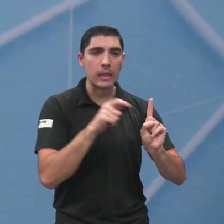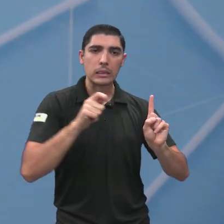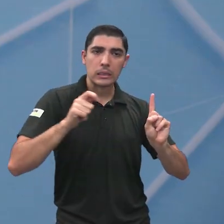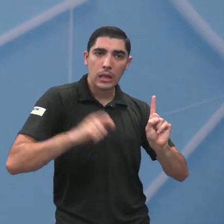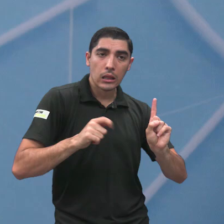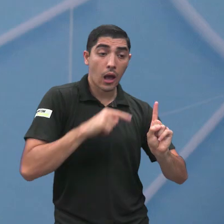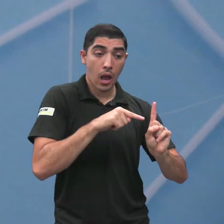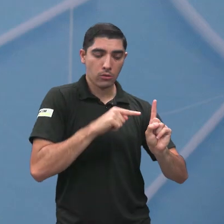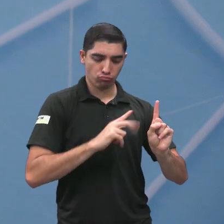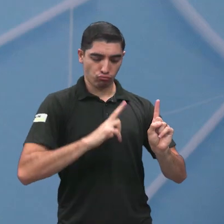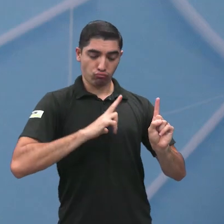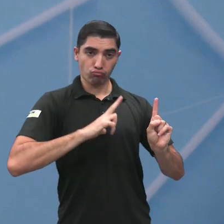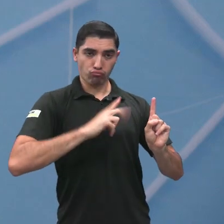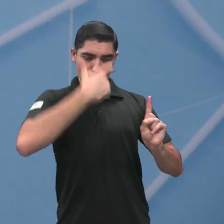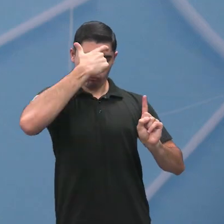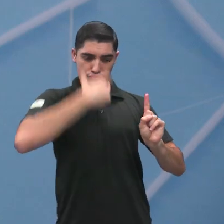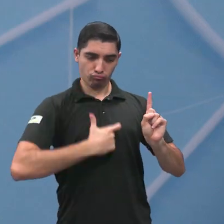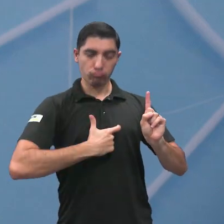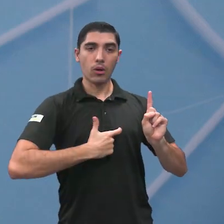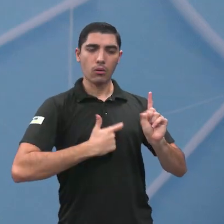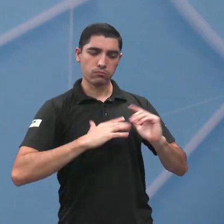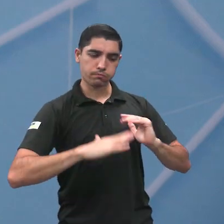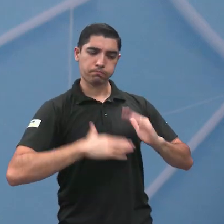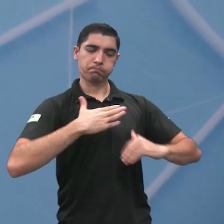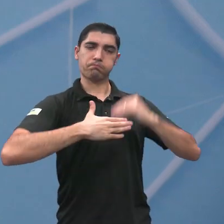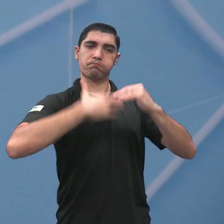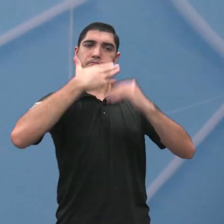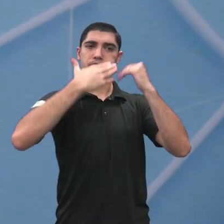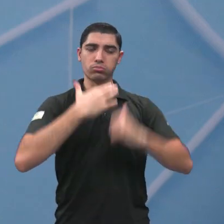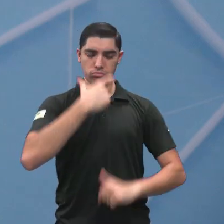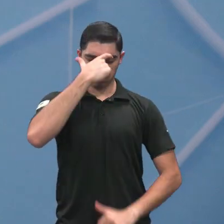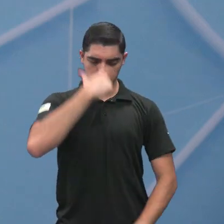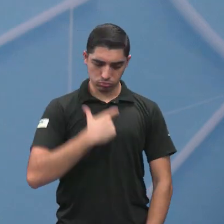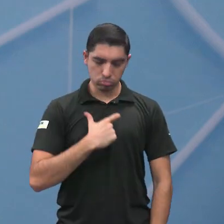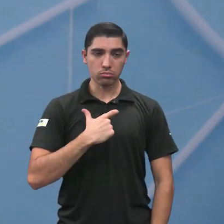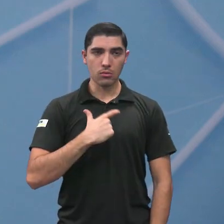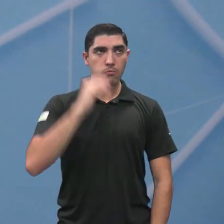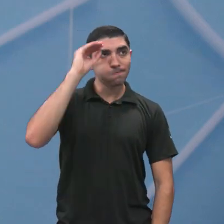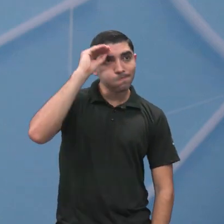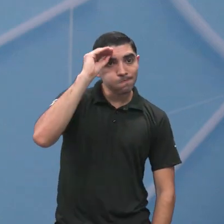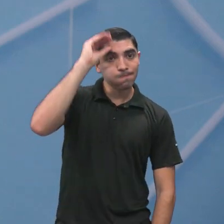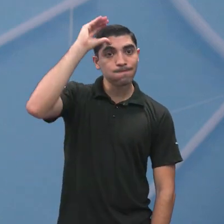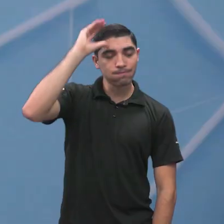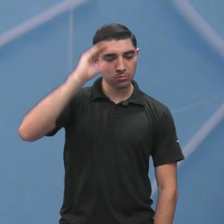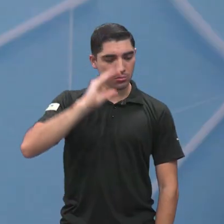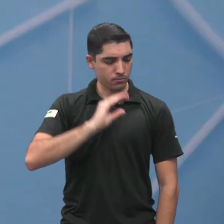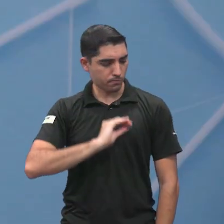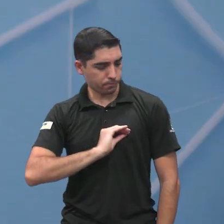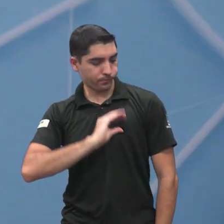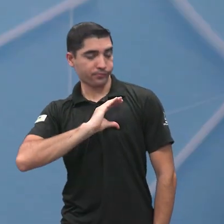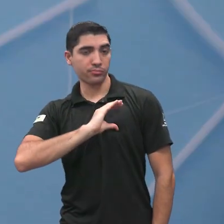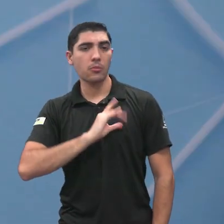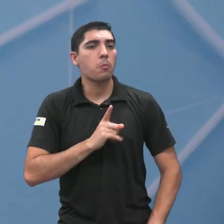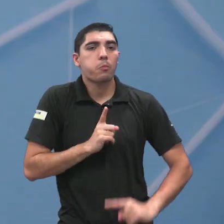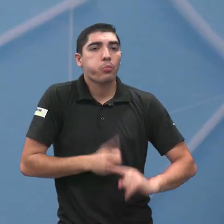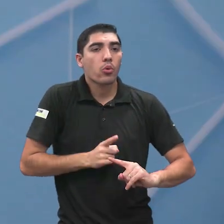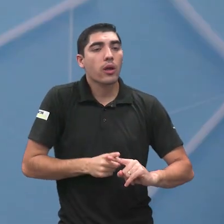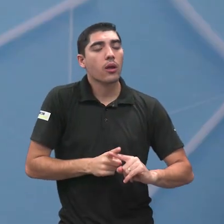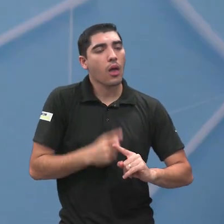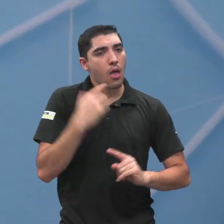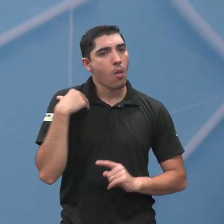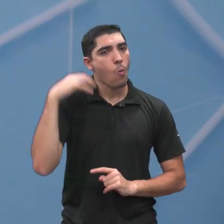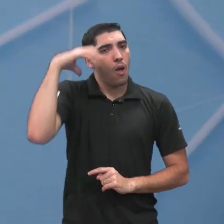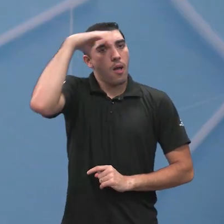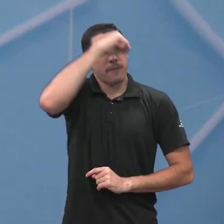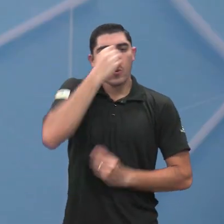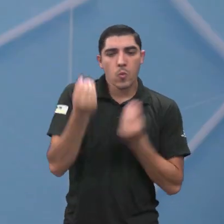processo pessoal, eu digo, né? Seu processo de desenvolvimento pessoal, estabelecendo outras camadas de cuidado. O que eu quero